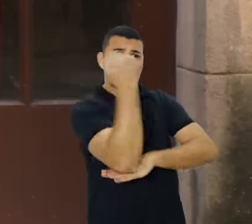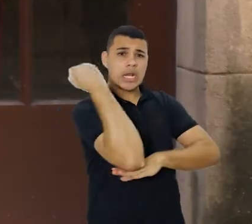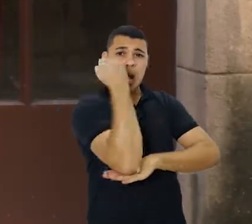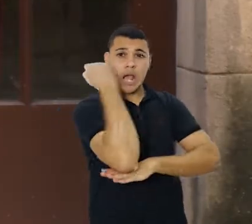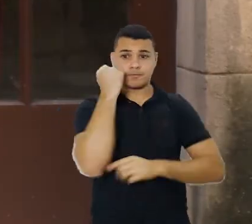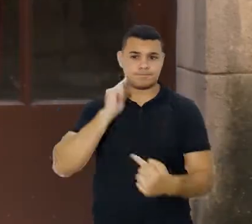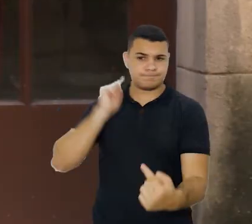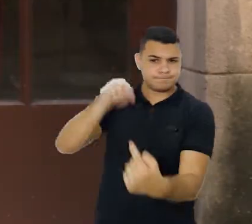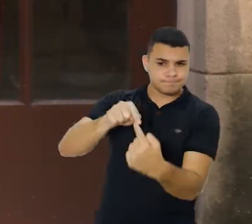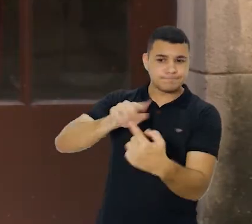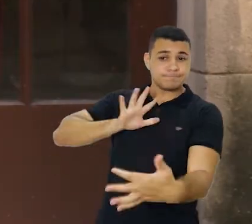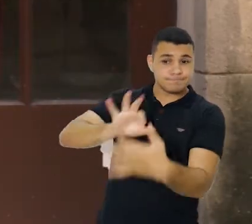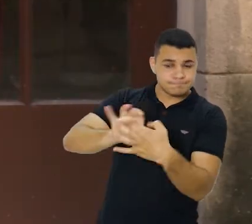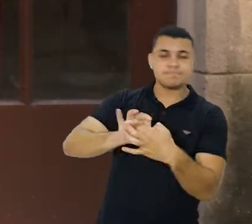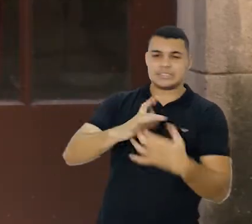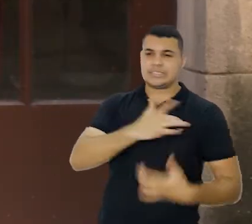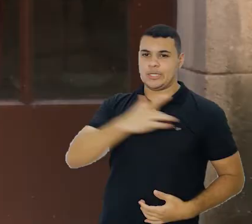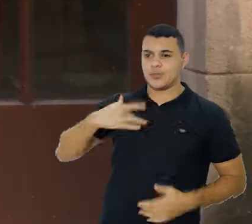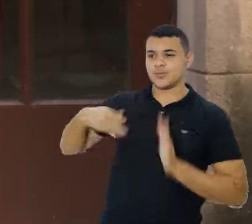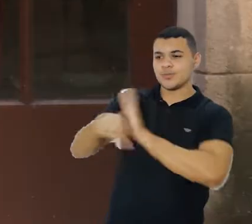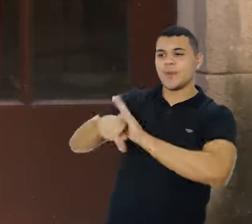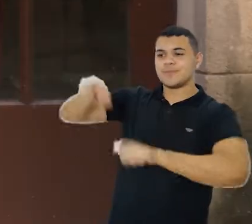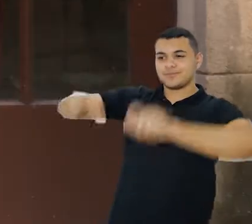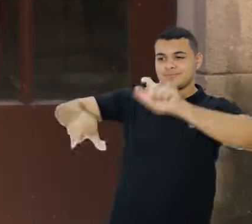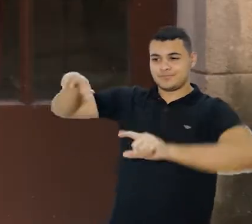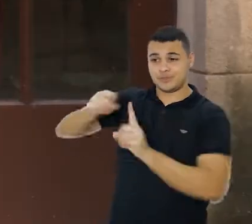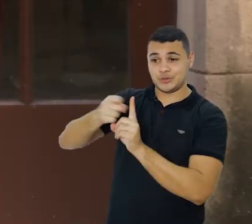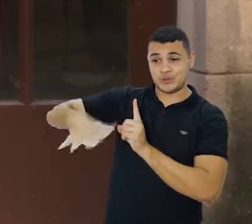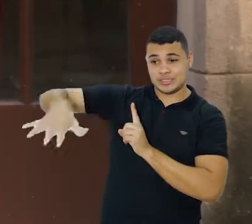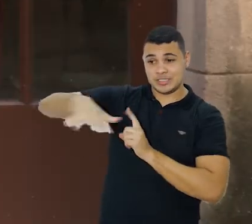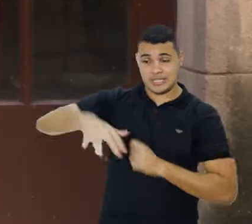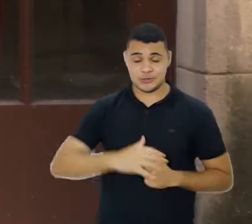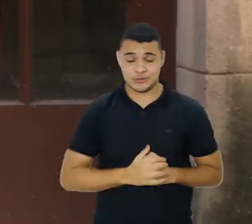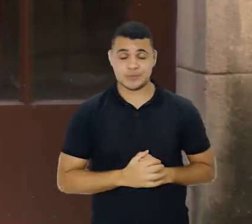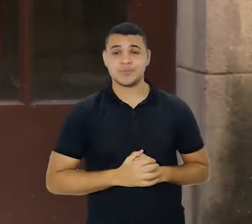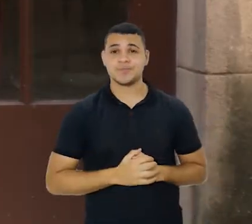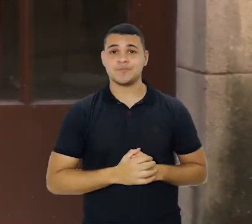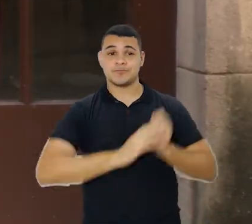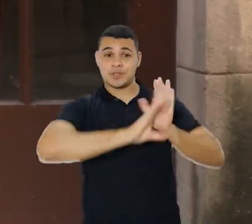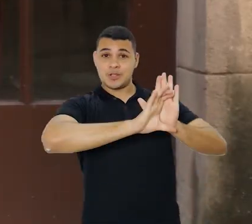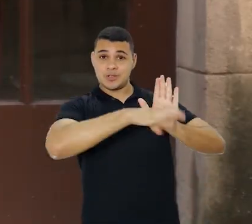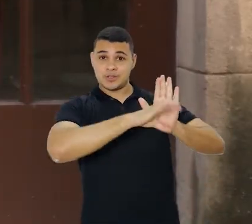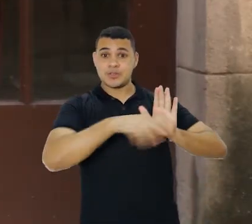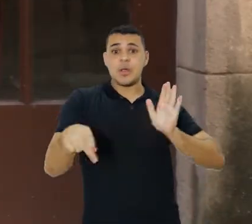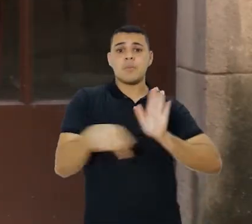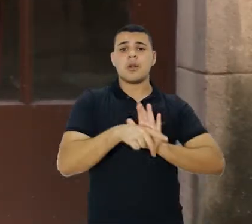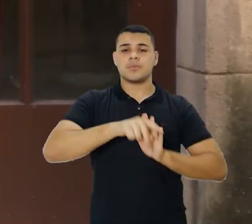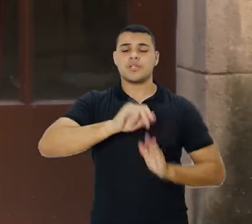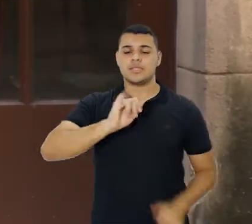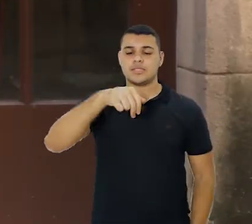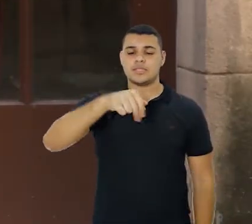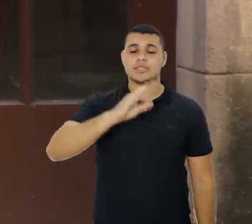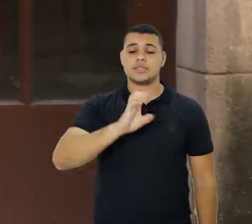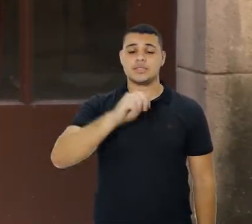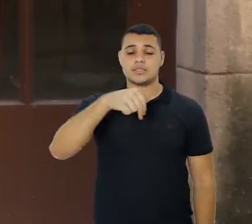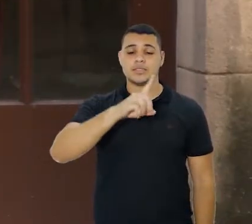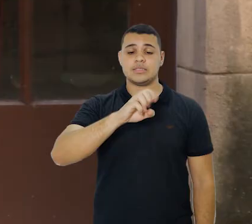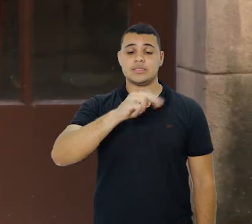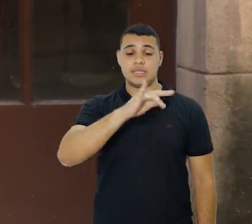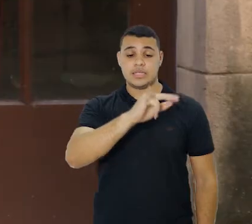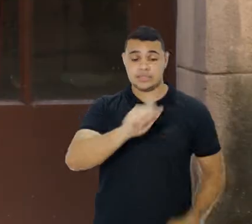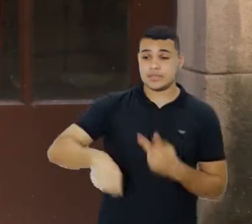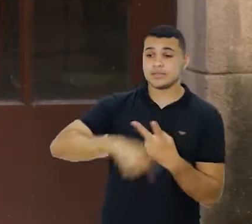e eventos relacionados à saúde em populações humanas. Esses conceitos são os conceitos de incidência e